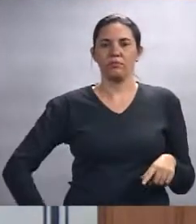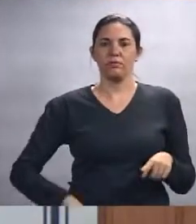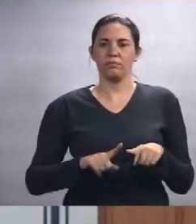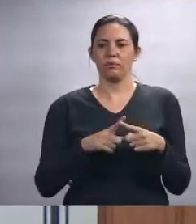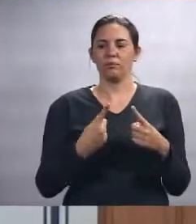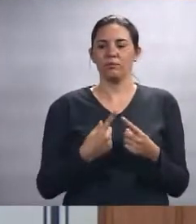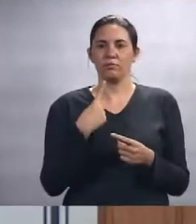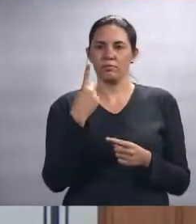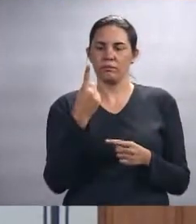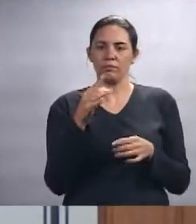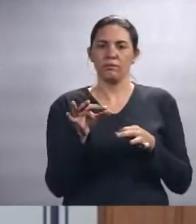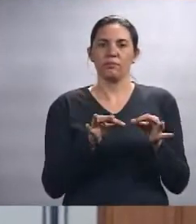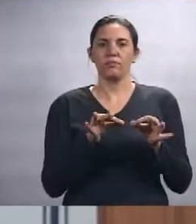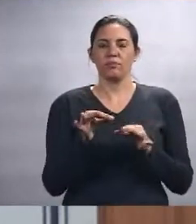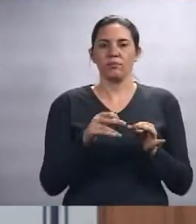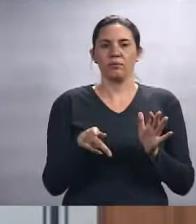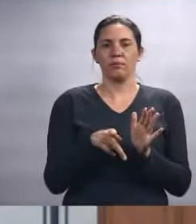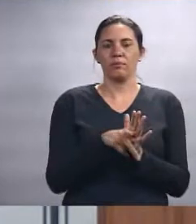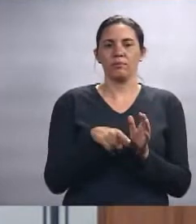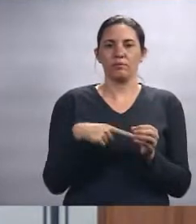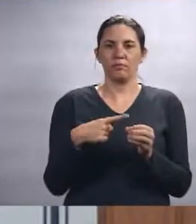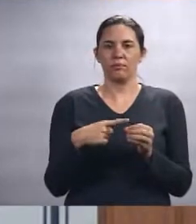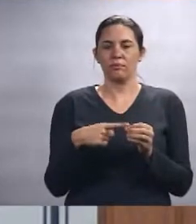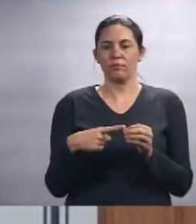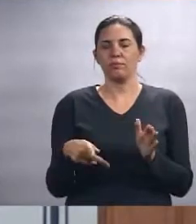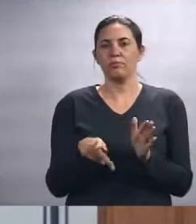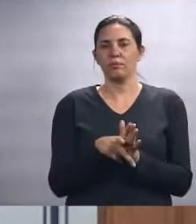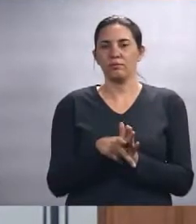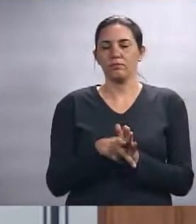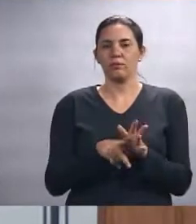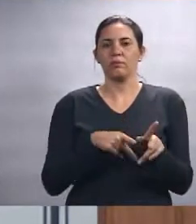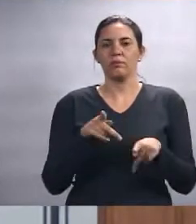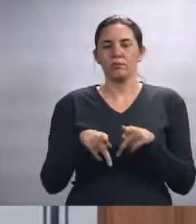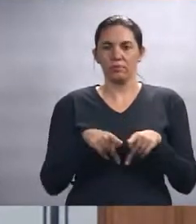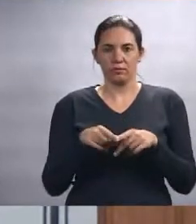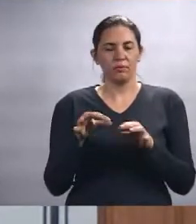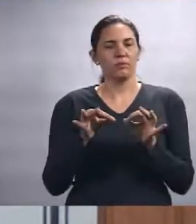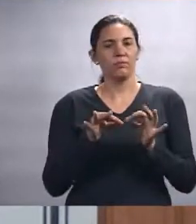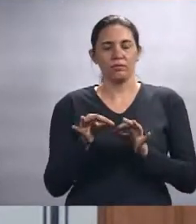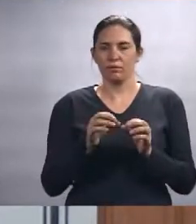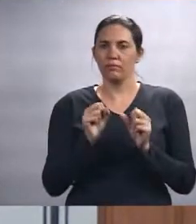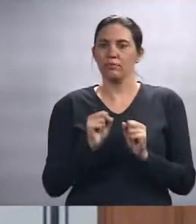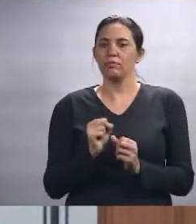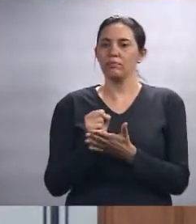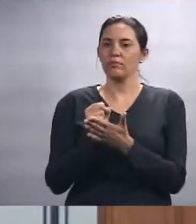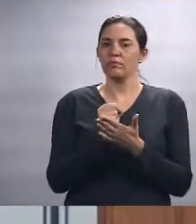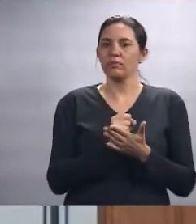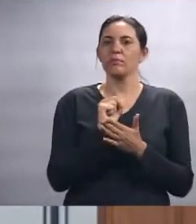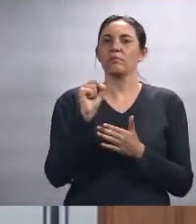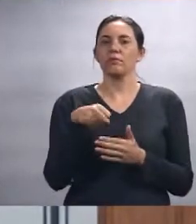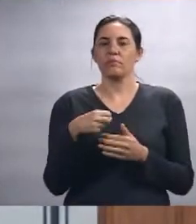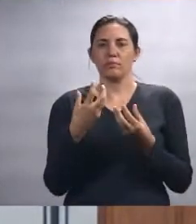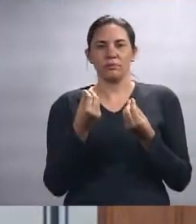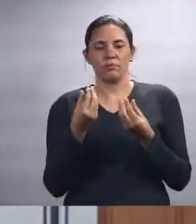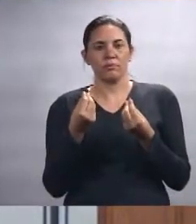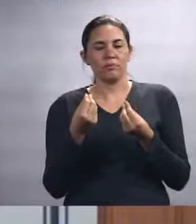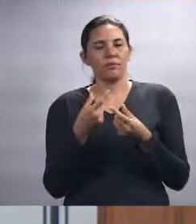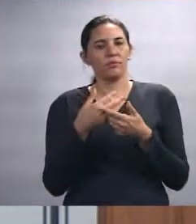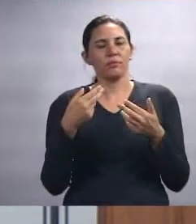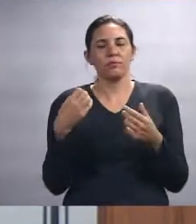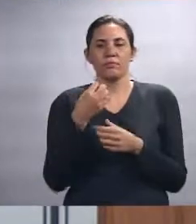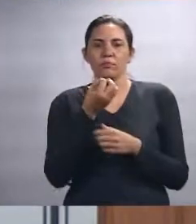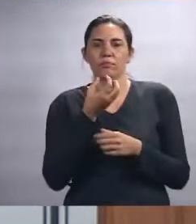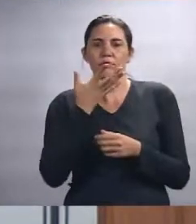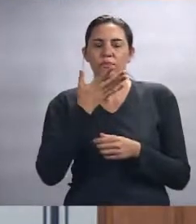projeto para a cidade, é um projeto para a população, um projeto que pode trazer, sim, muitos benefícios e